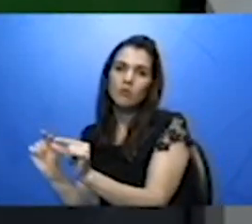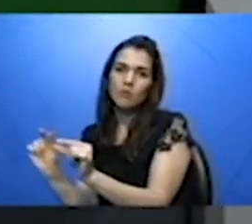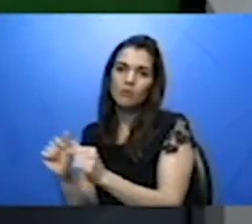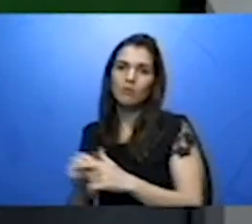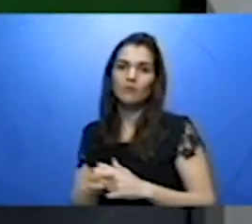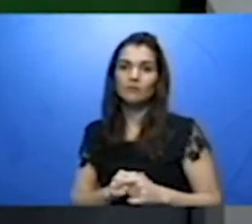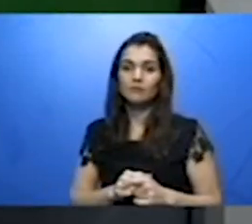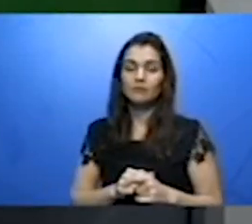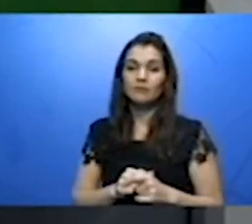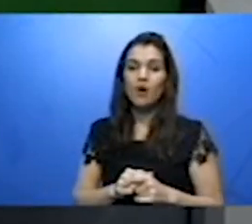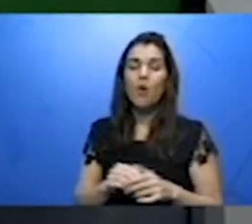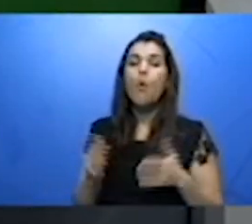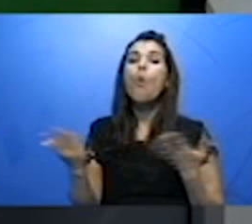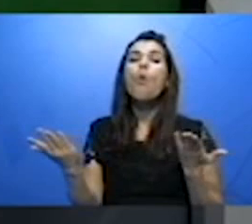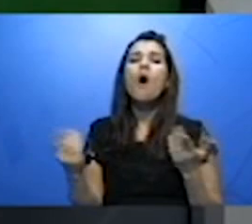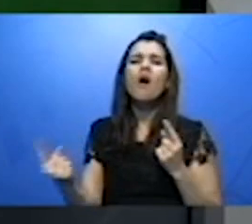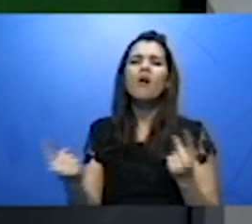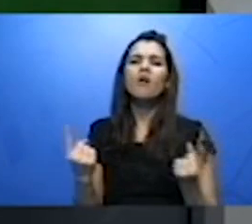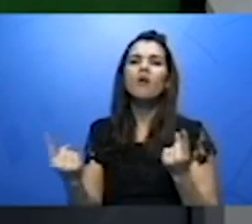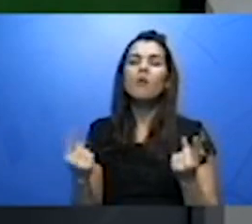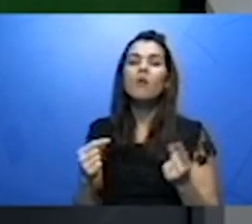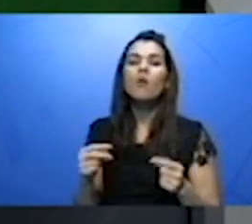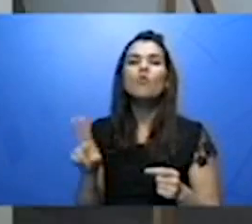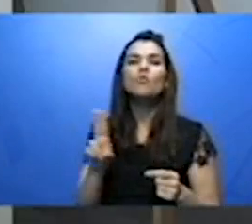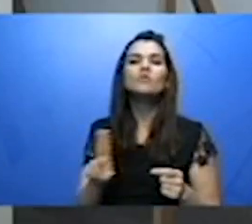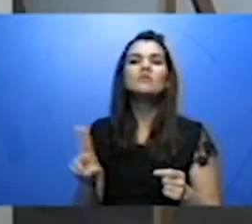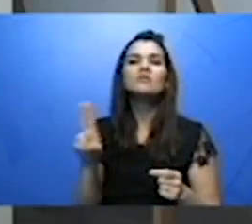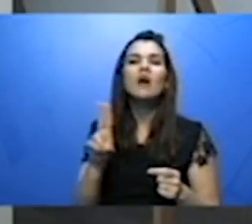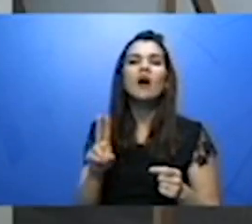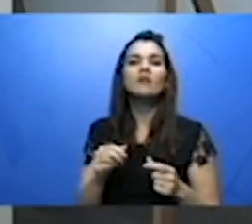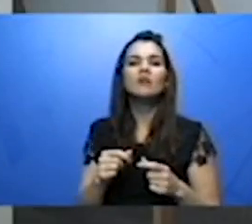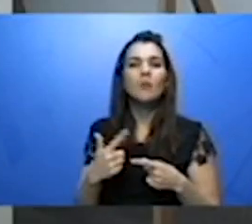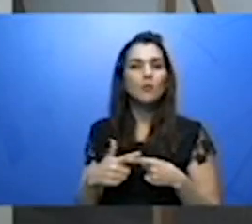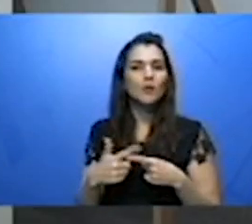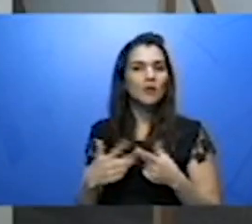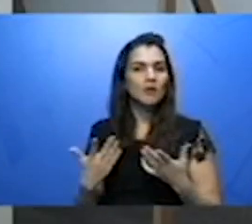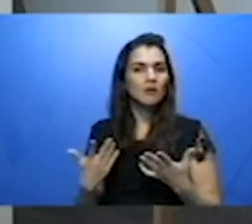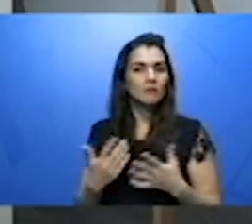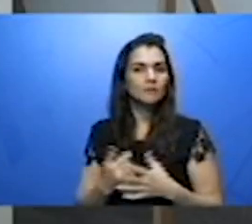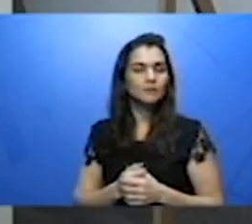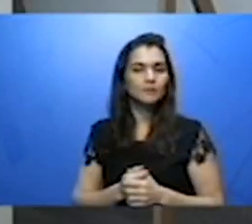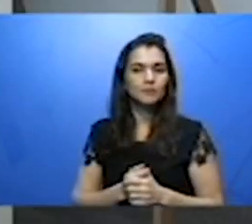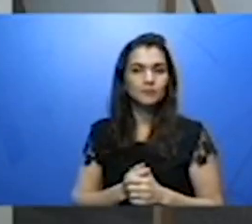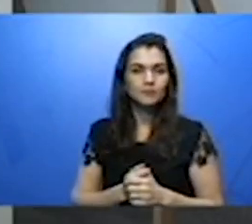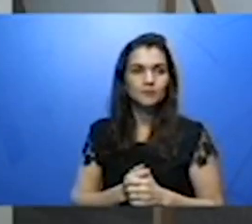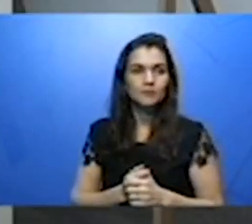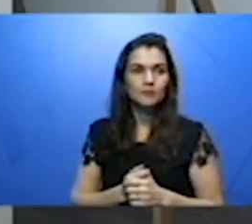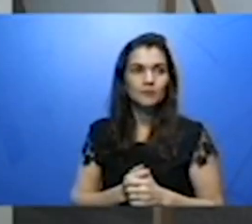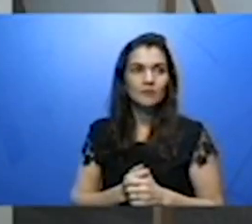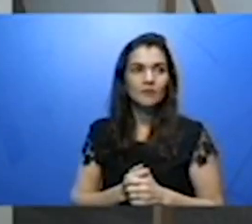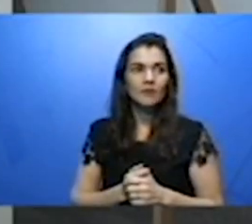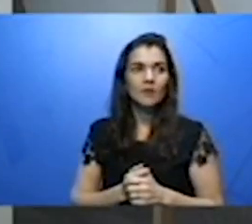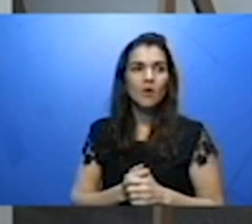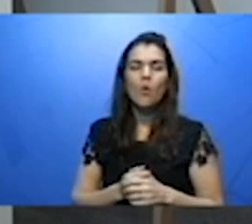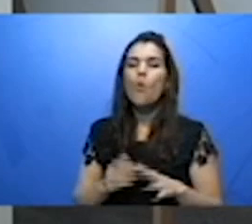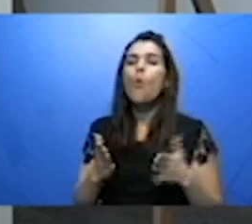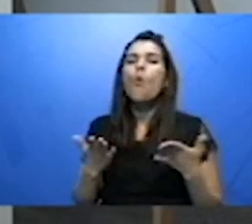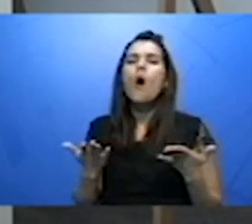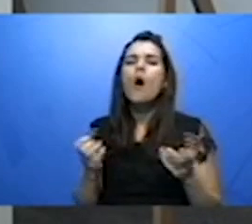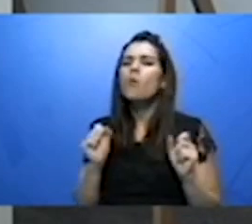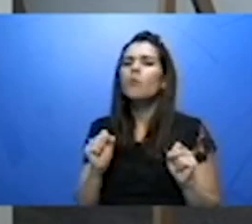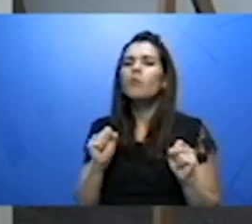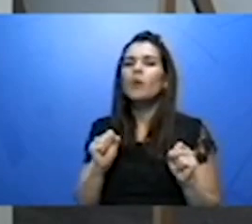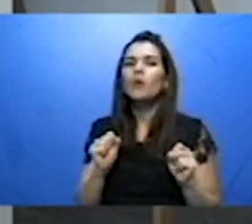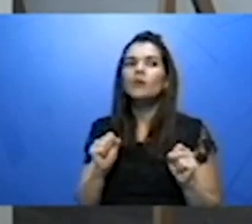kg Então qual delas pode ser usada e porque é um Olha só sim uma delas pode ser